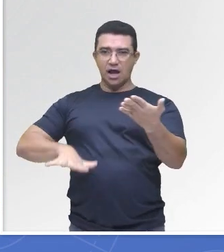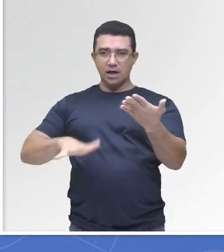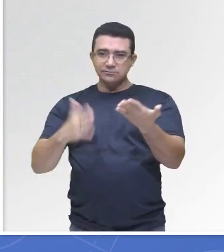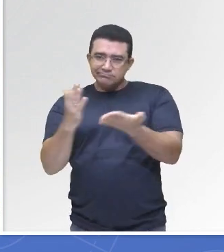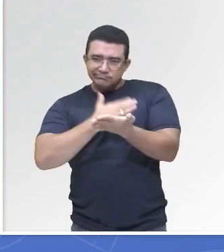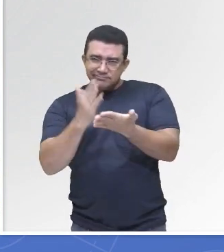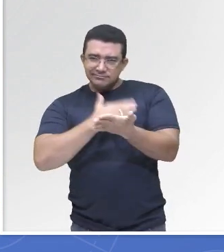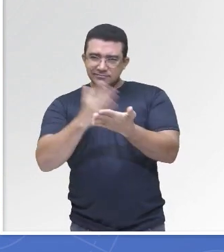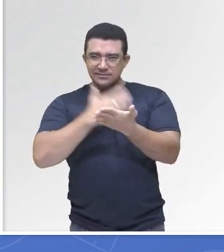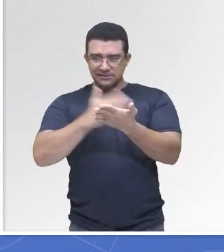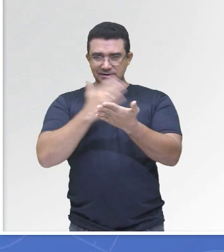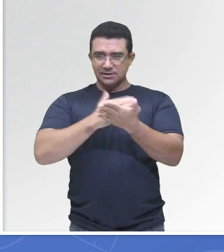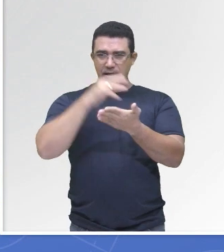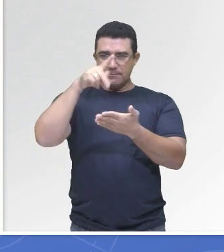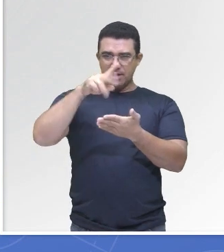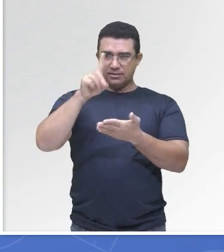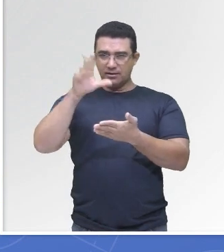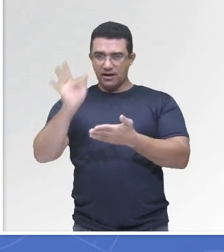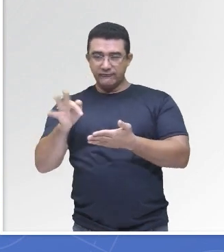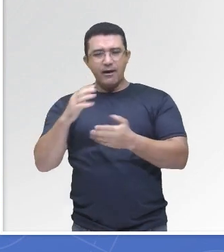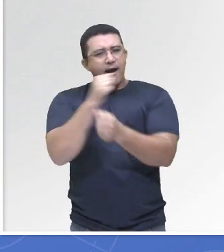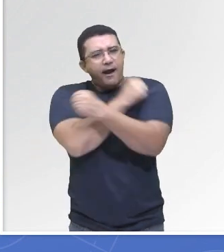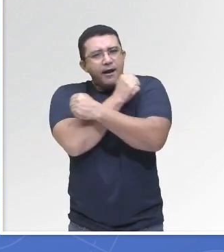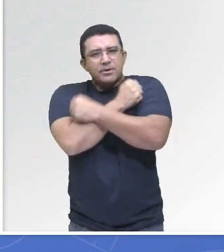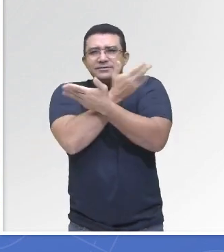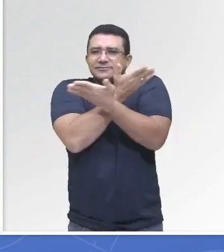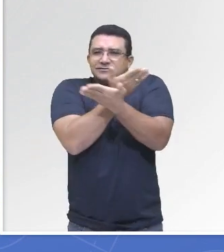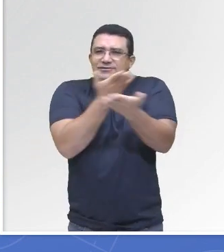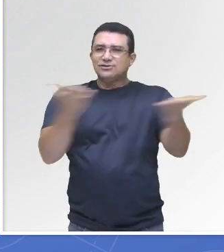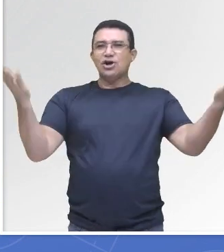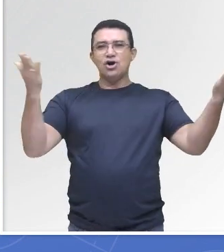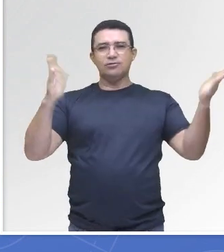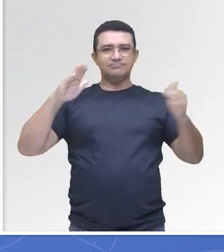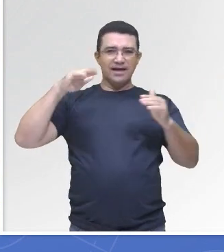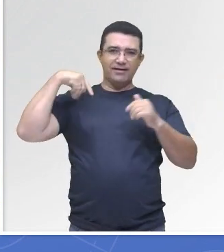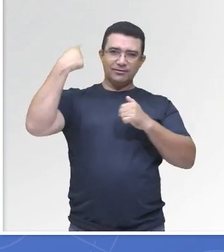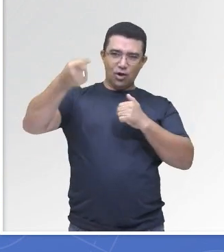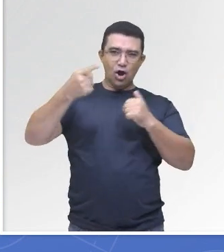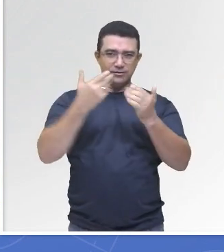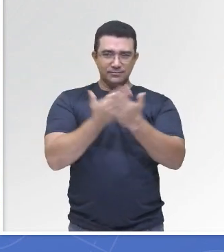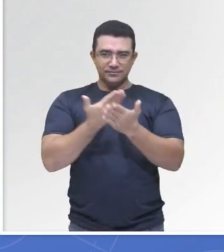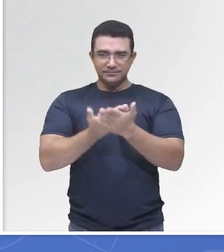caderno digital. Um abraço grande para todos e até a próxima.